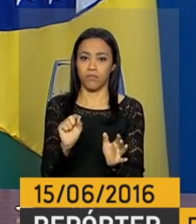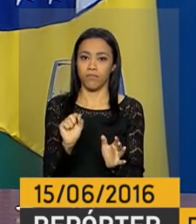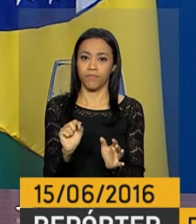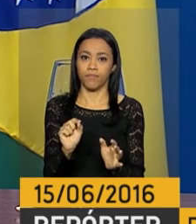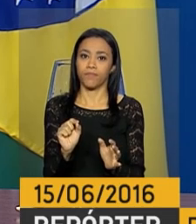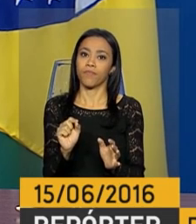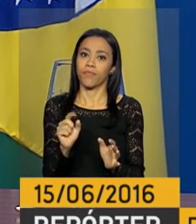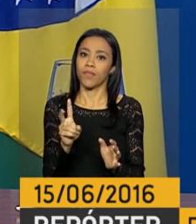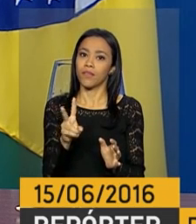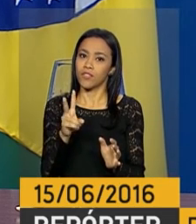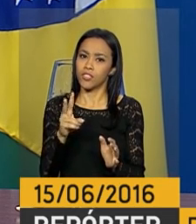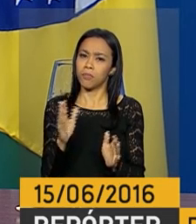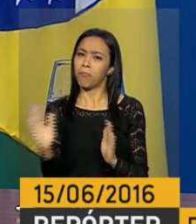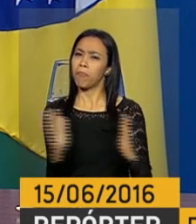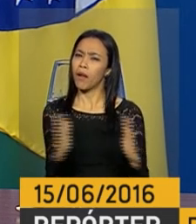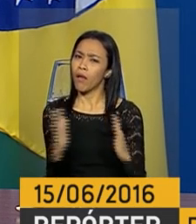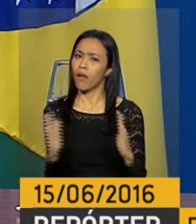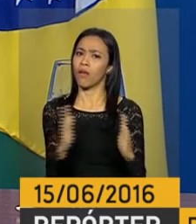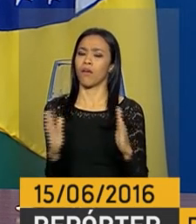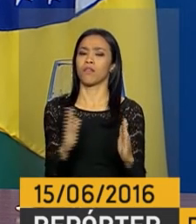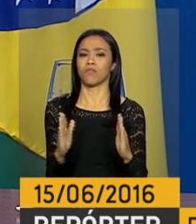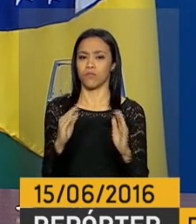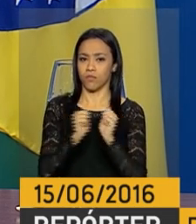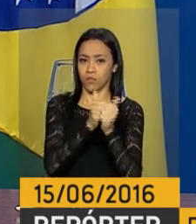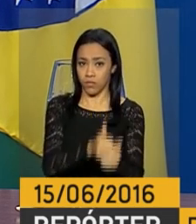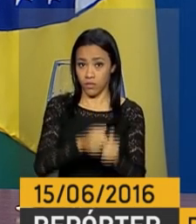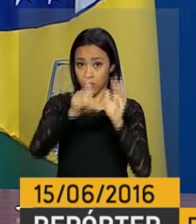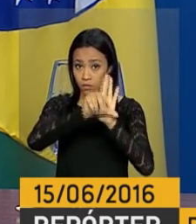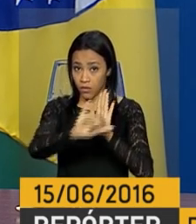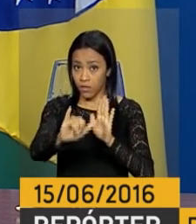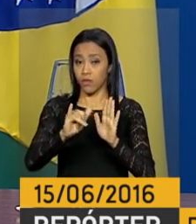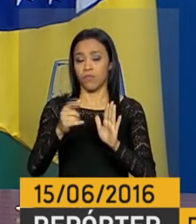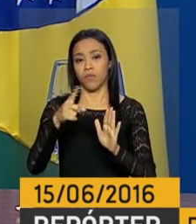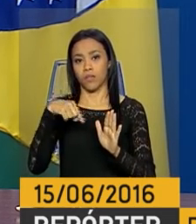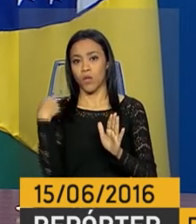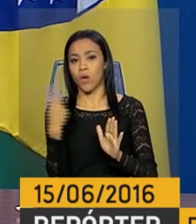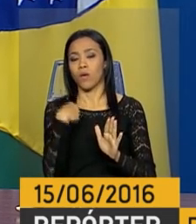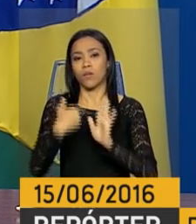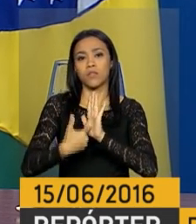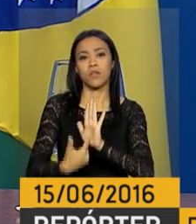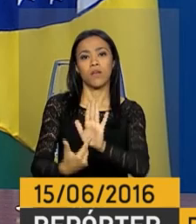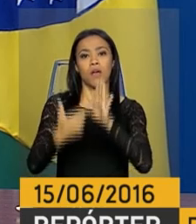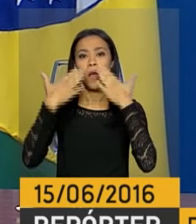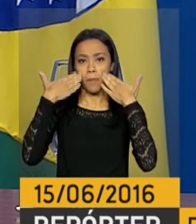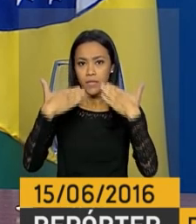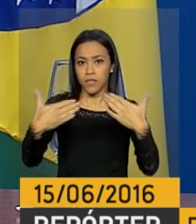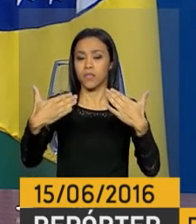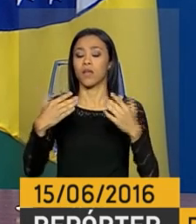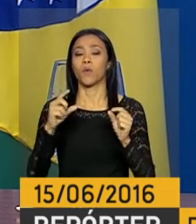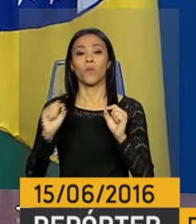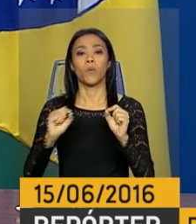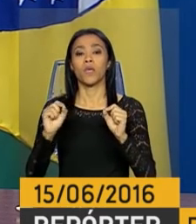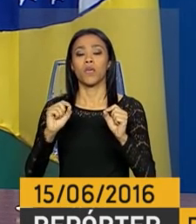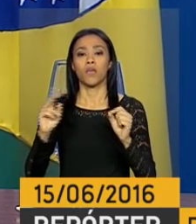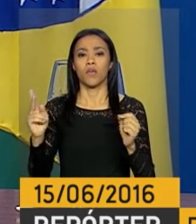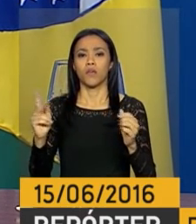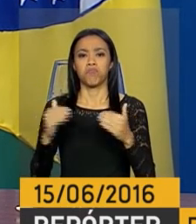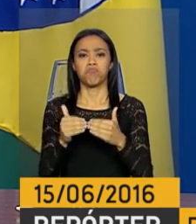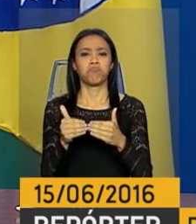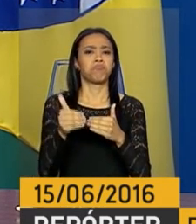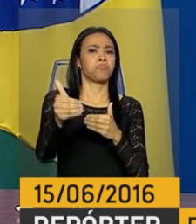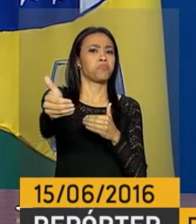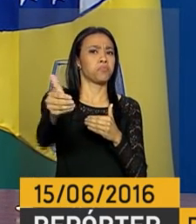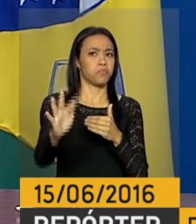de vista de vista de prazos legais para apresentar as nossas estimativas e previsões eh de